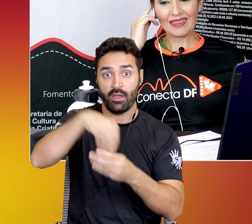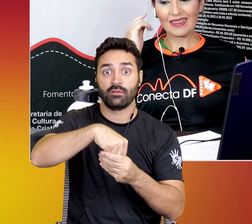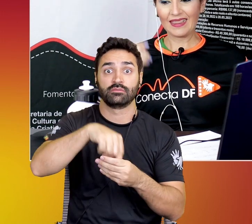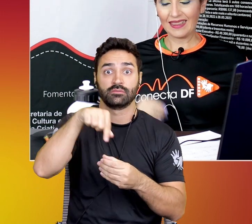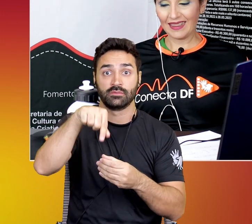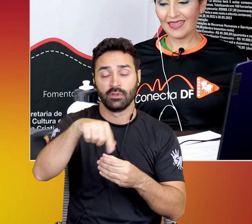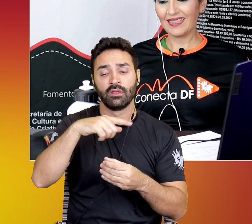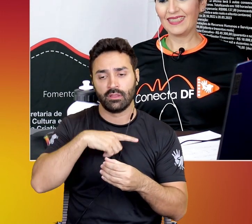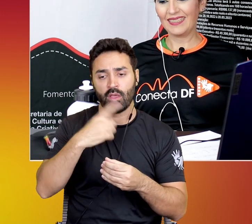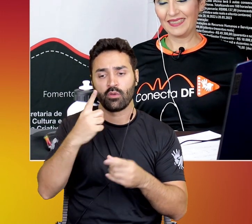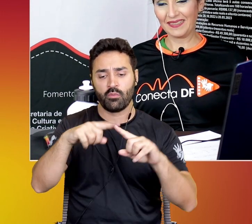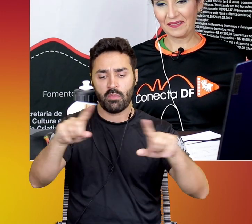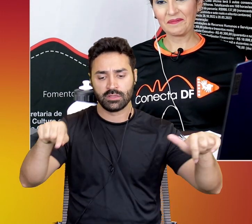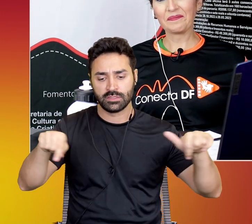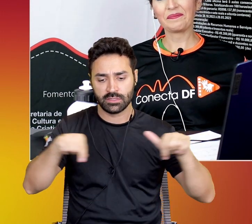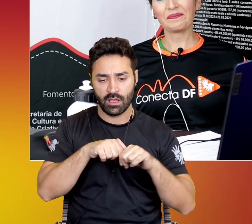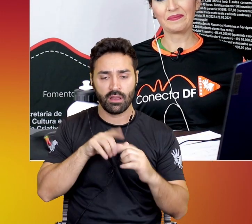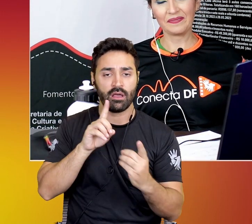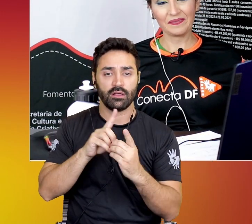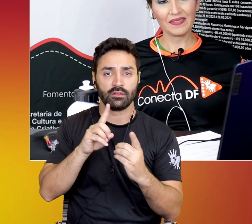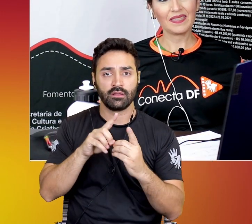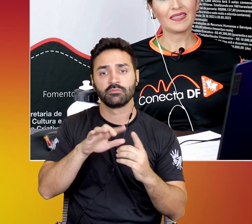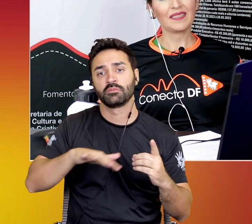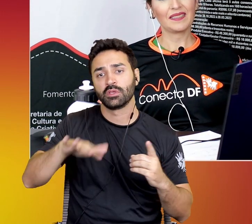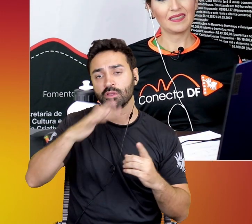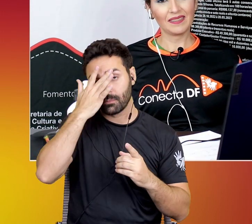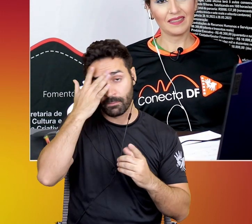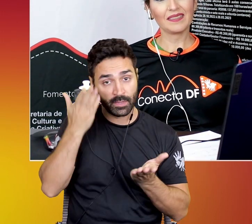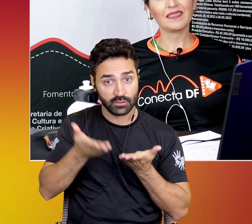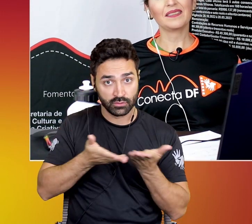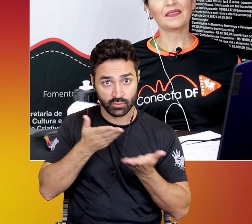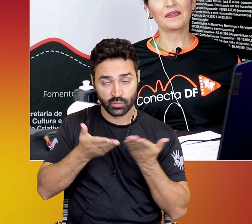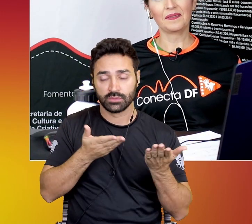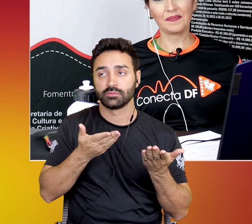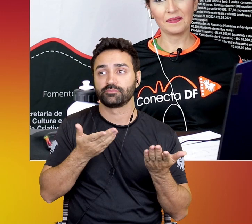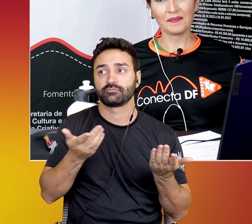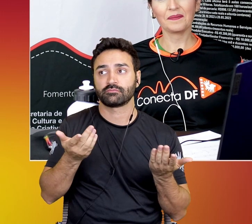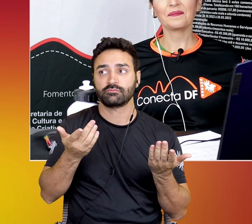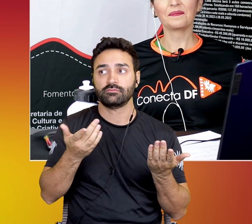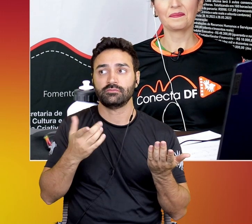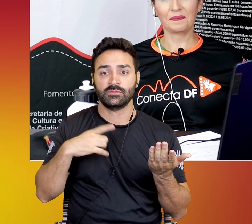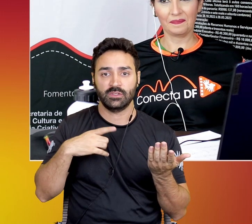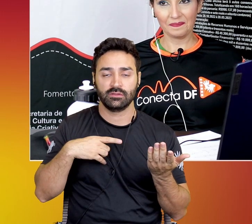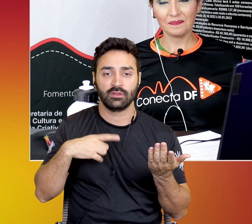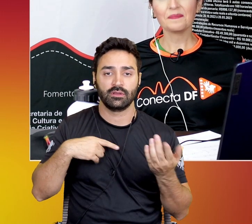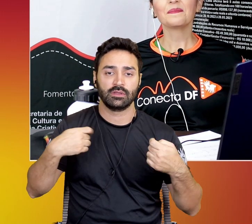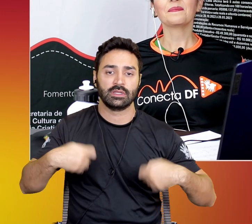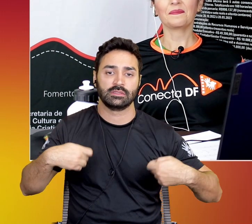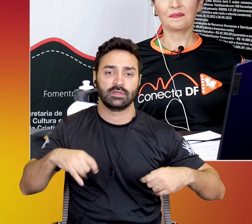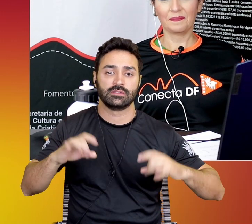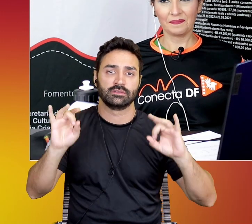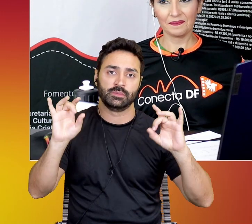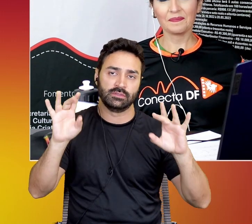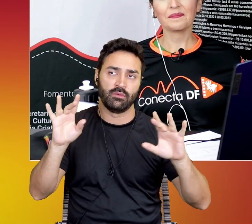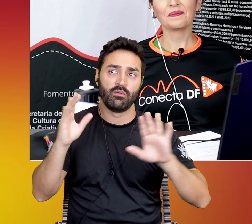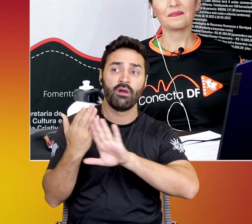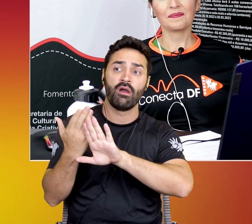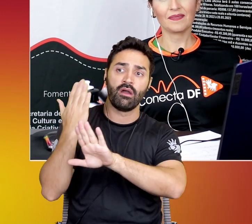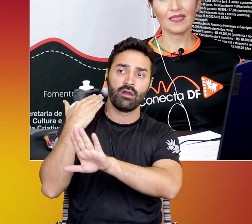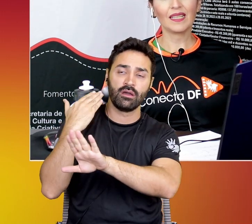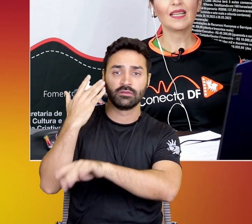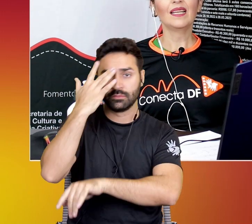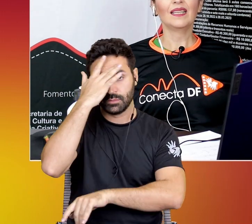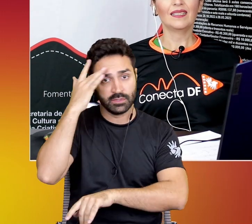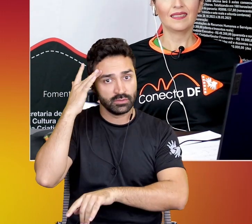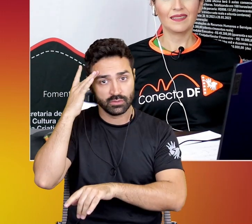sala para atender pessoas, né, com necessidades especiais. Antigamente era pessoas com